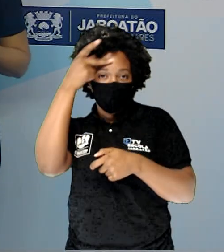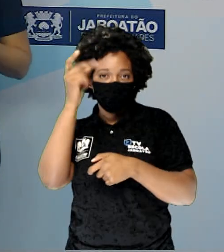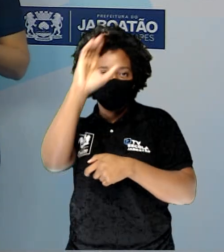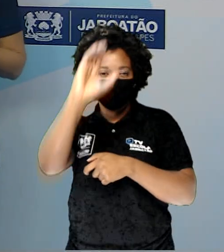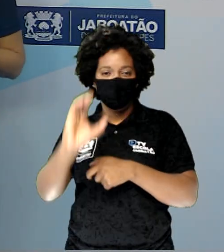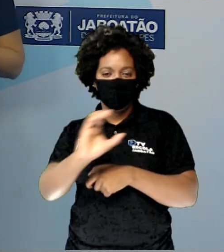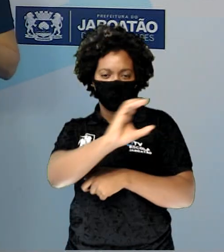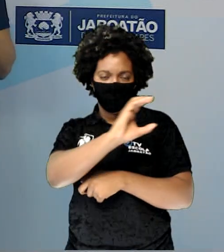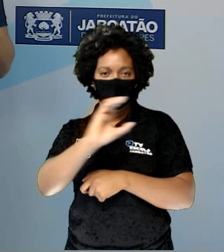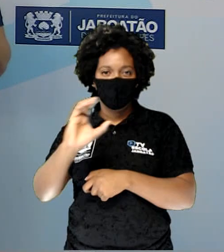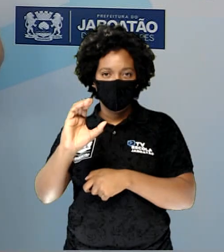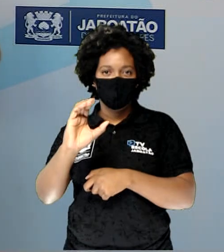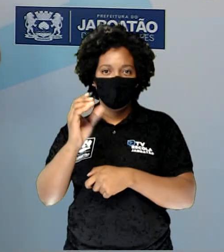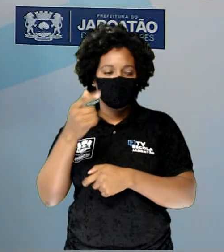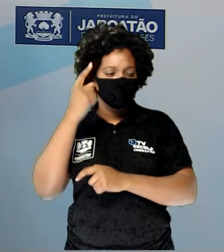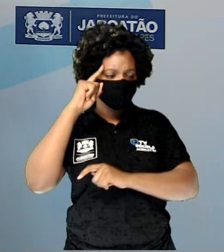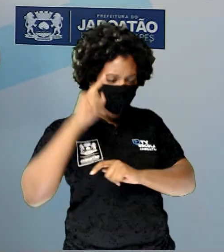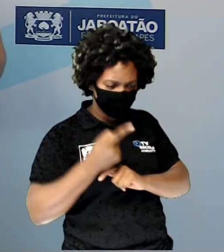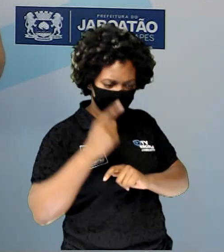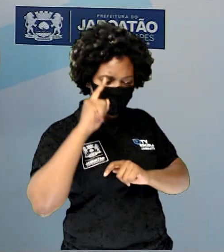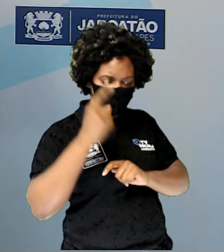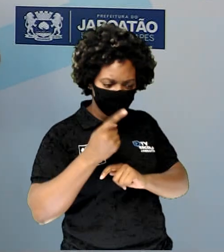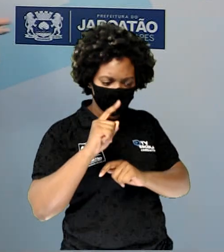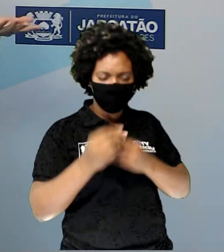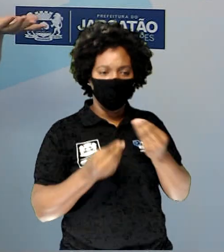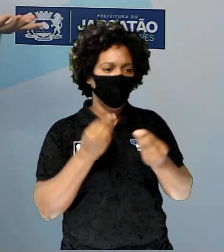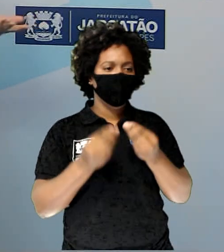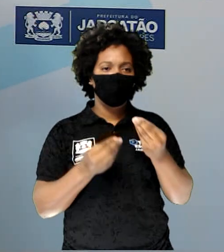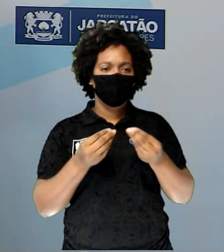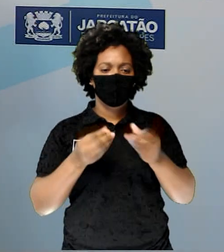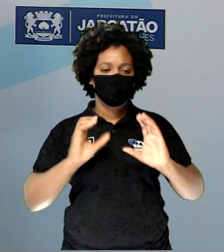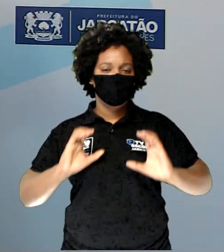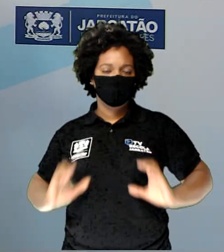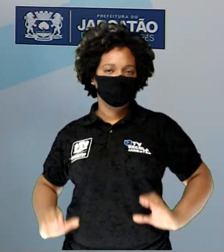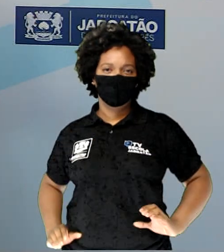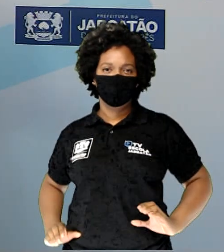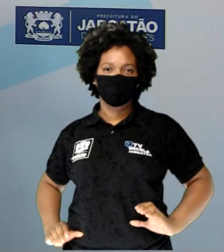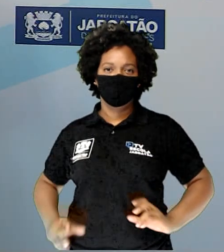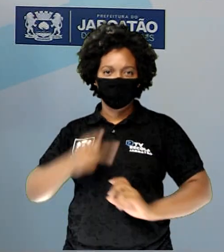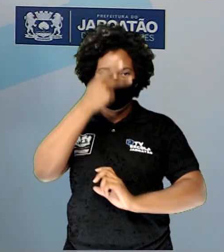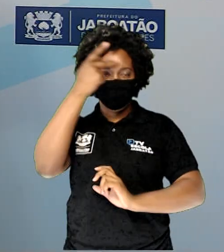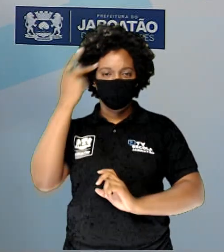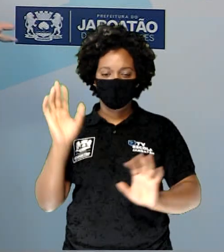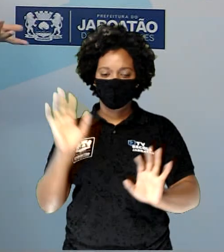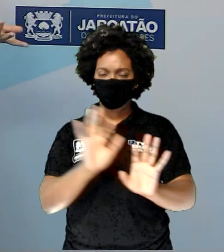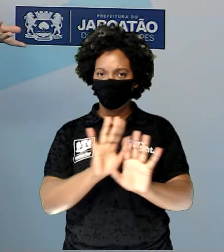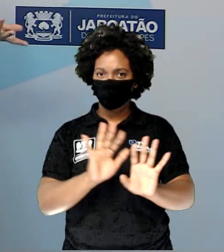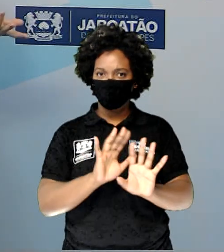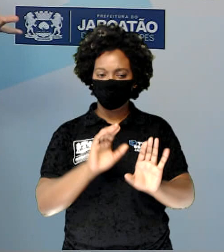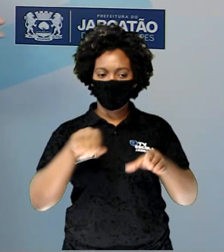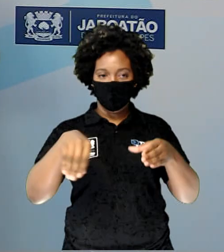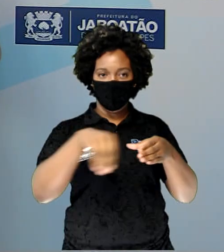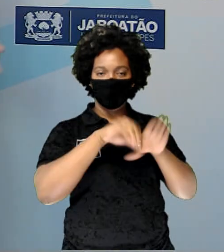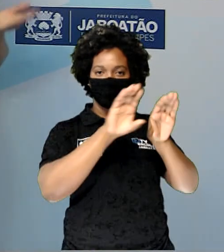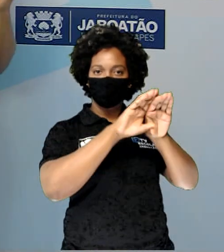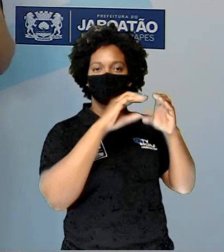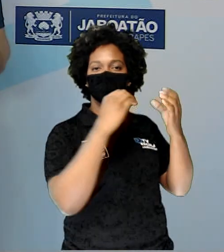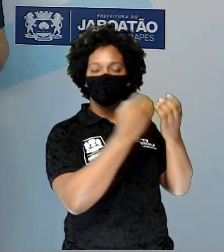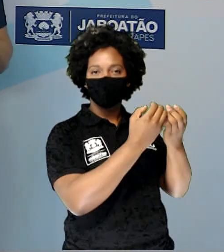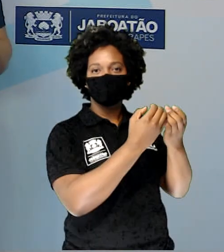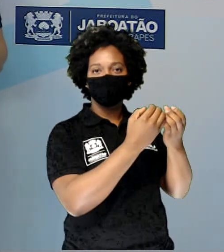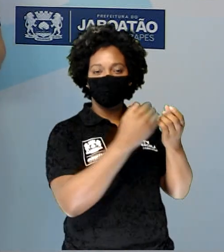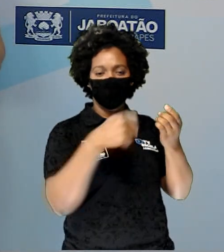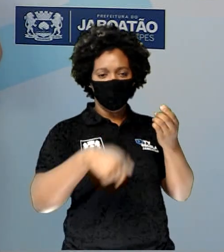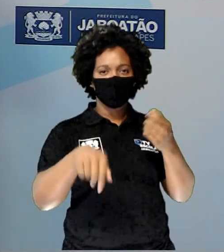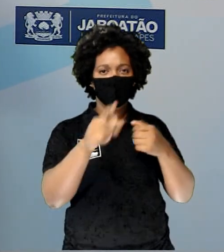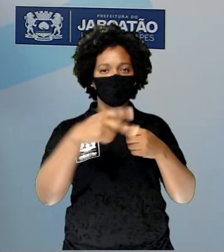Igreja Católica que determinavam como deveria ser a conduta das pessoas em sociedade. Como o